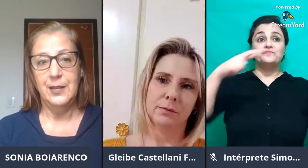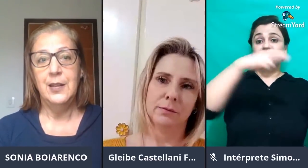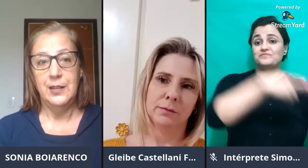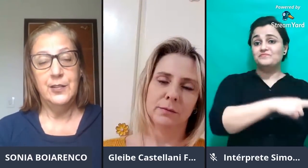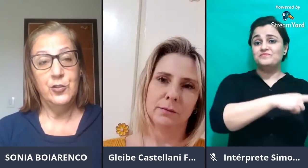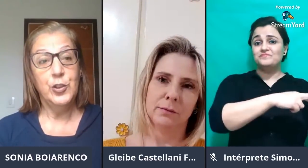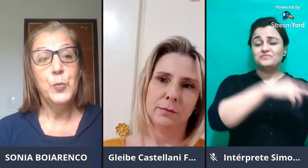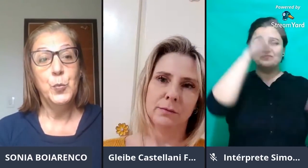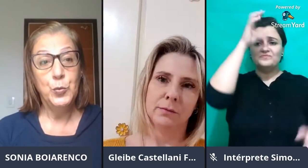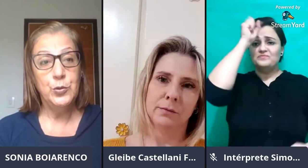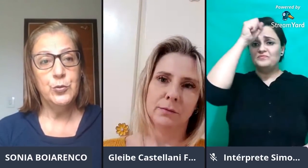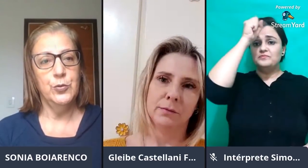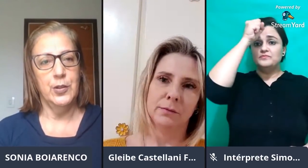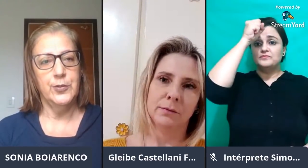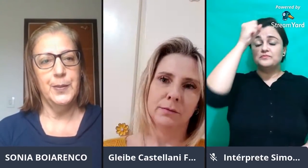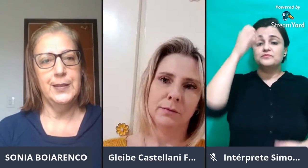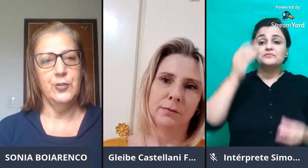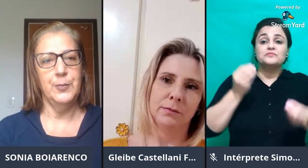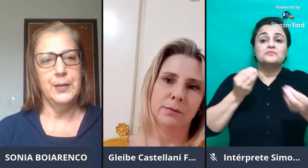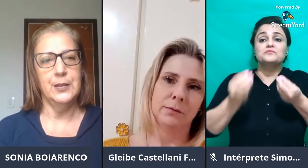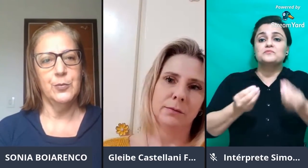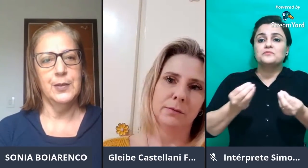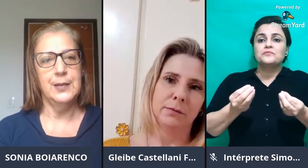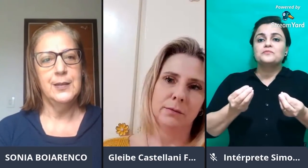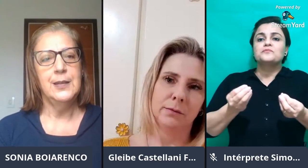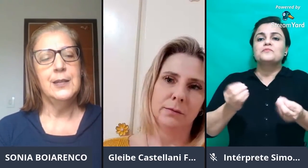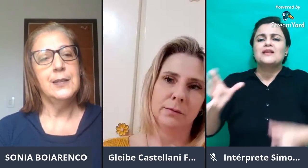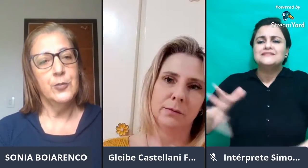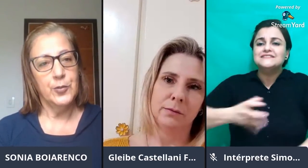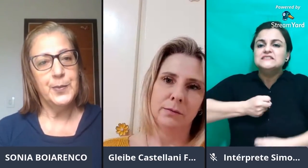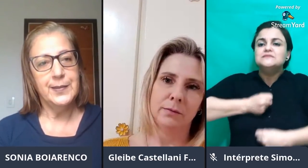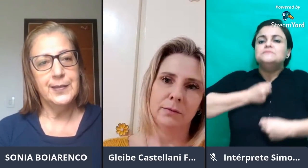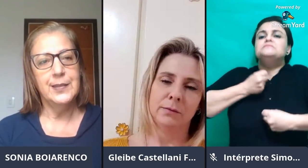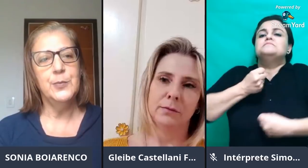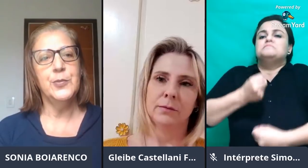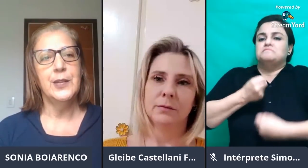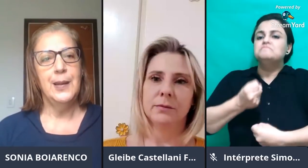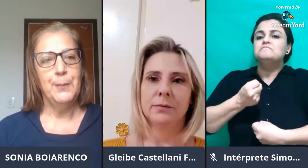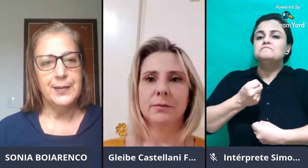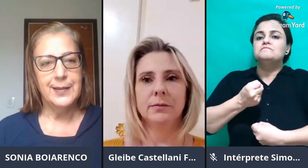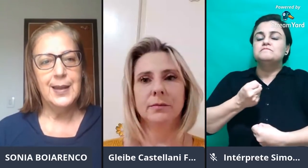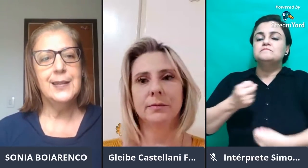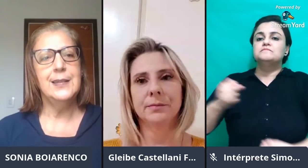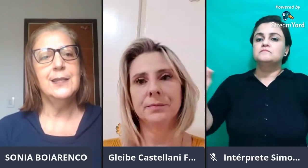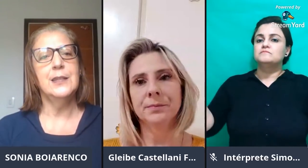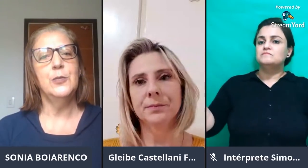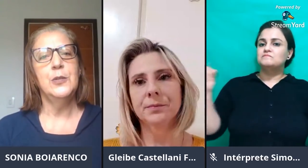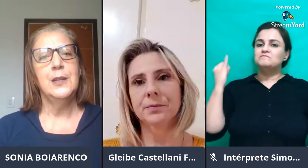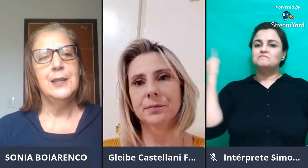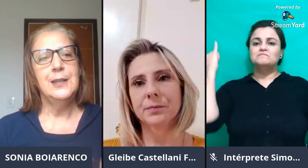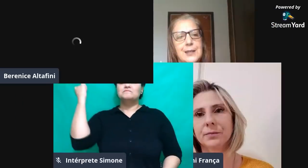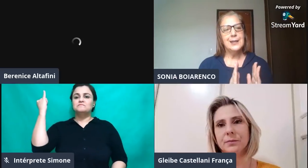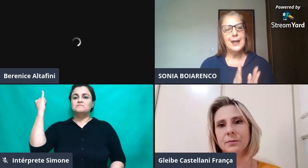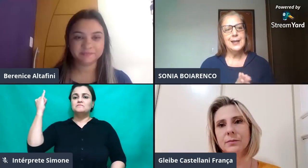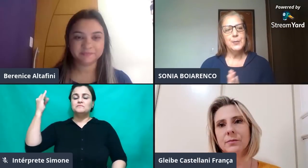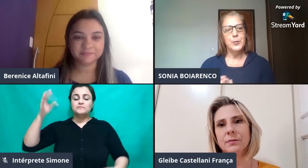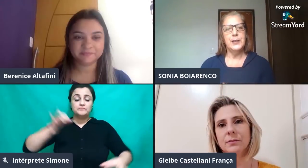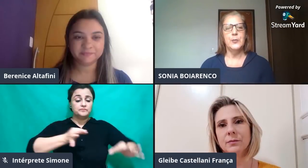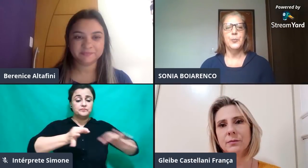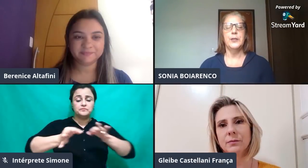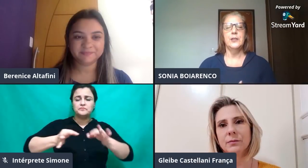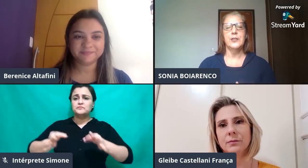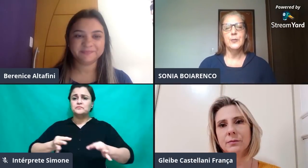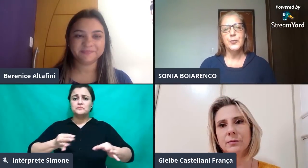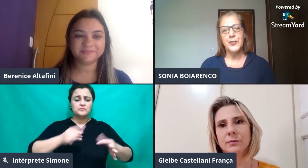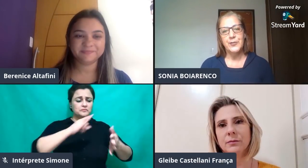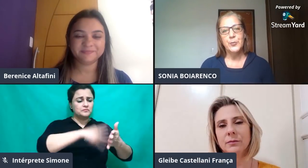aprendizagem vai exigir muito do nosso planejamento, né? Então, nós precisamos prestar atenção em cada